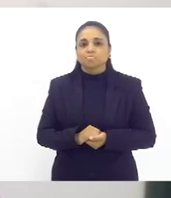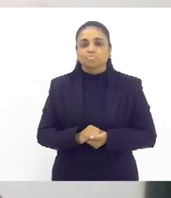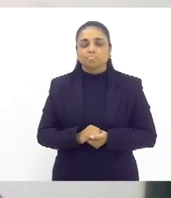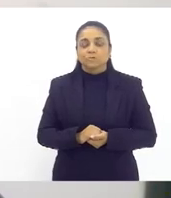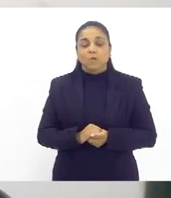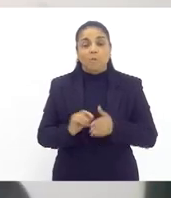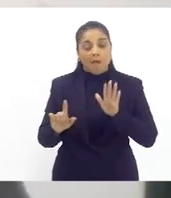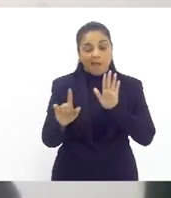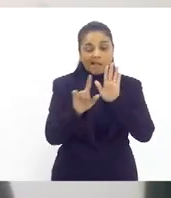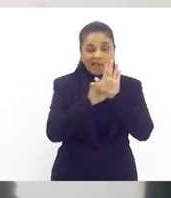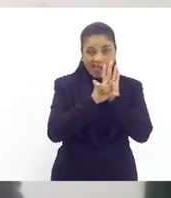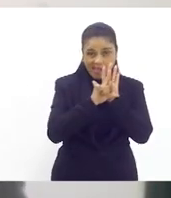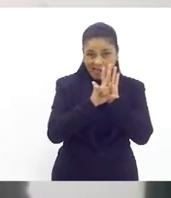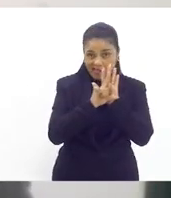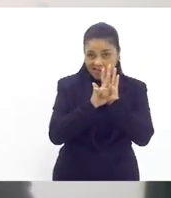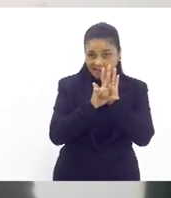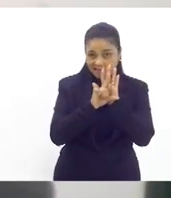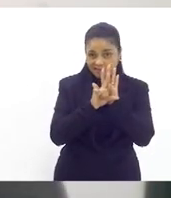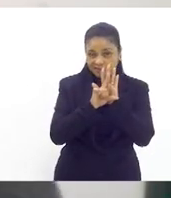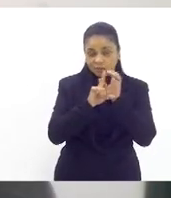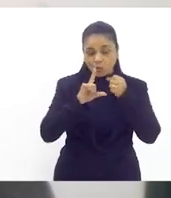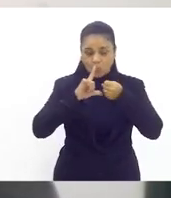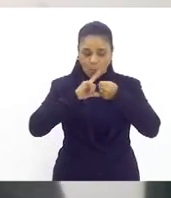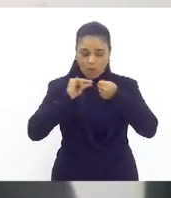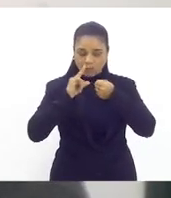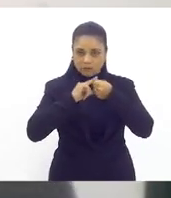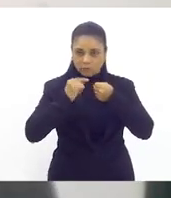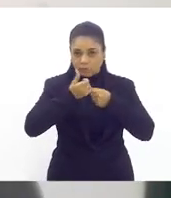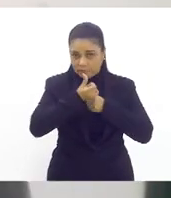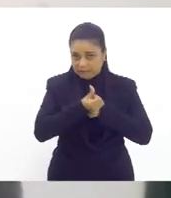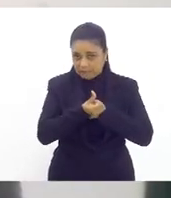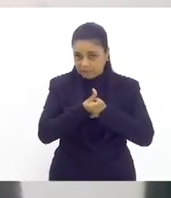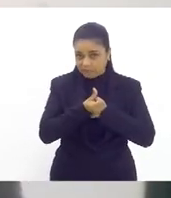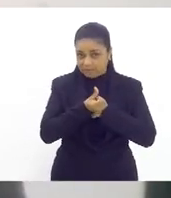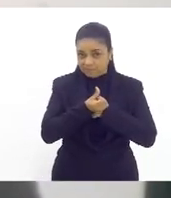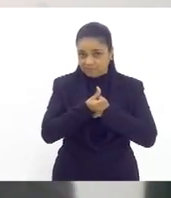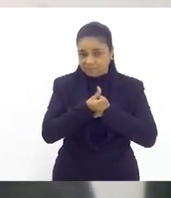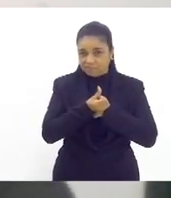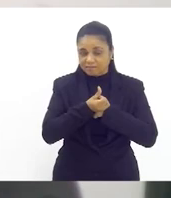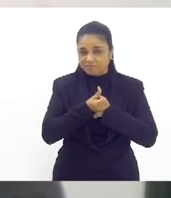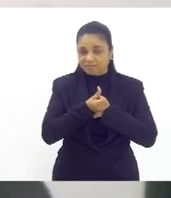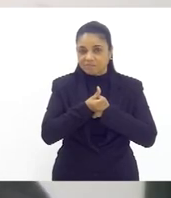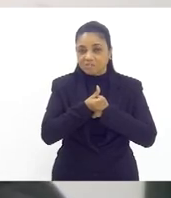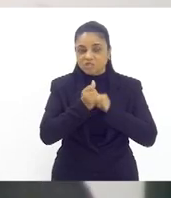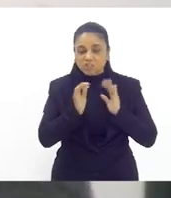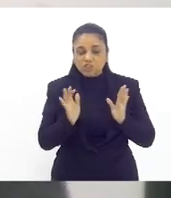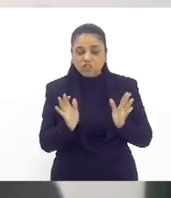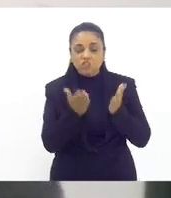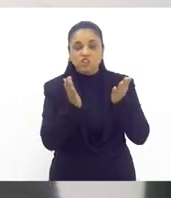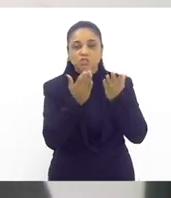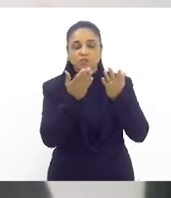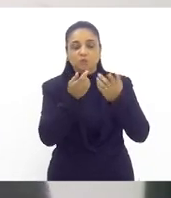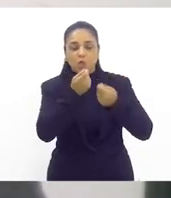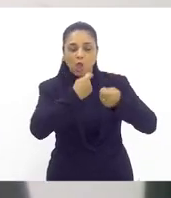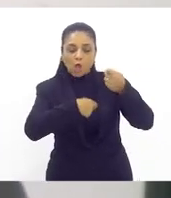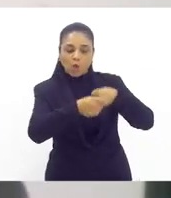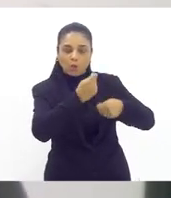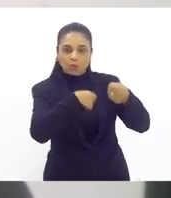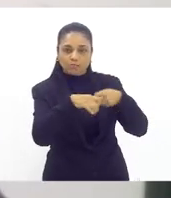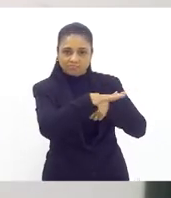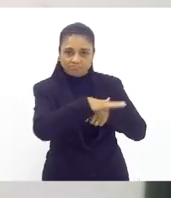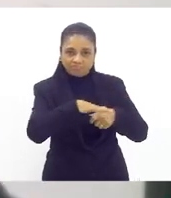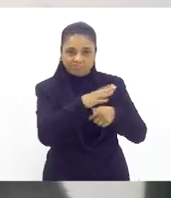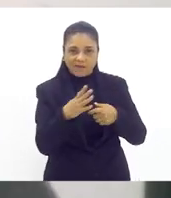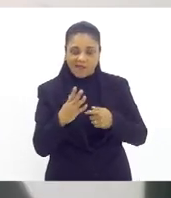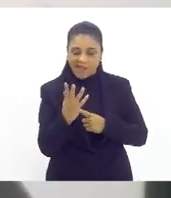ela é uma lei que tem o seu artigo 6º que são estímulos do setor econômico das Artes e